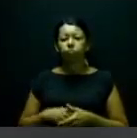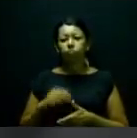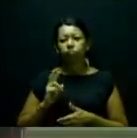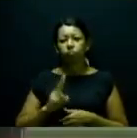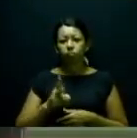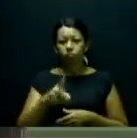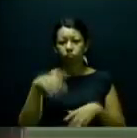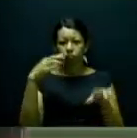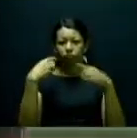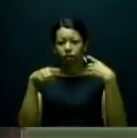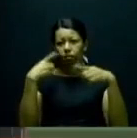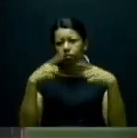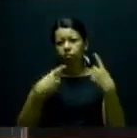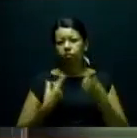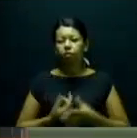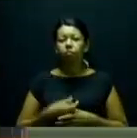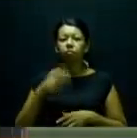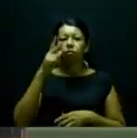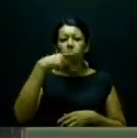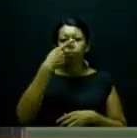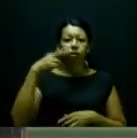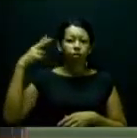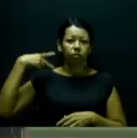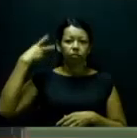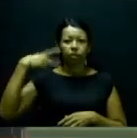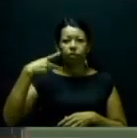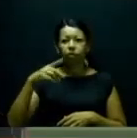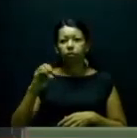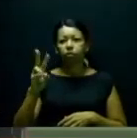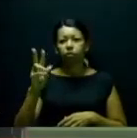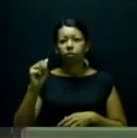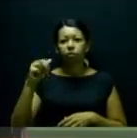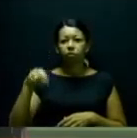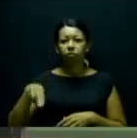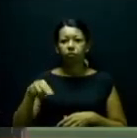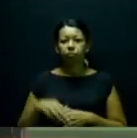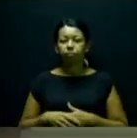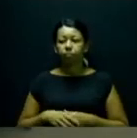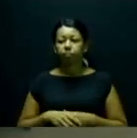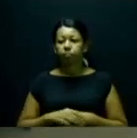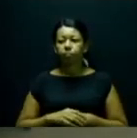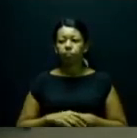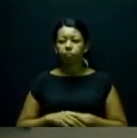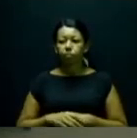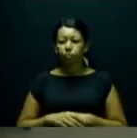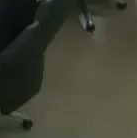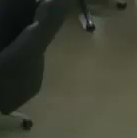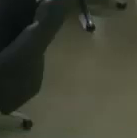Continua em discussão, com a palavra vereador Ivan Indobrando.